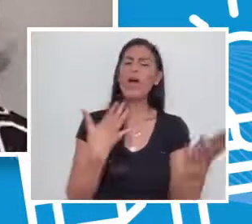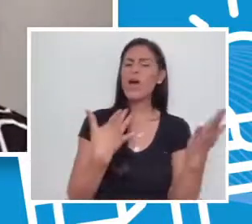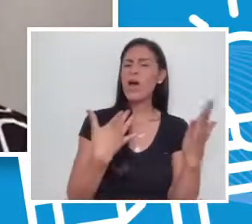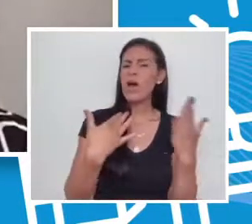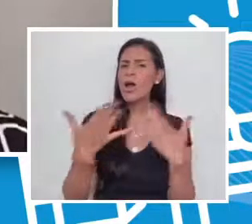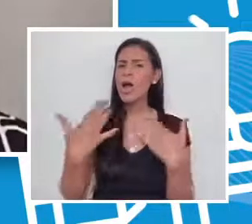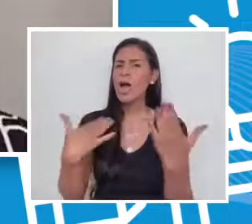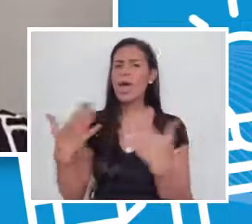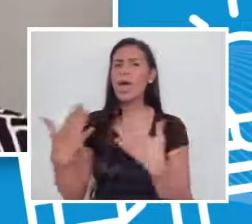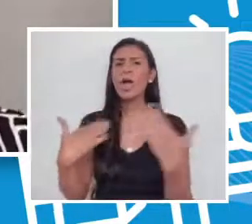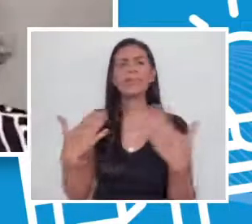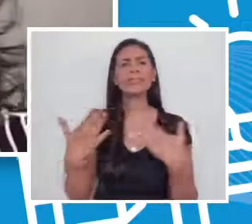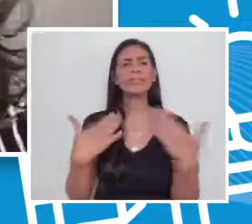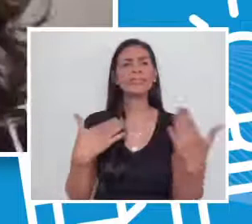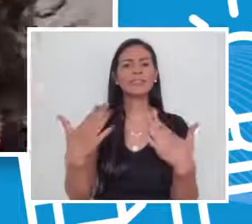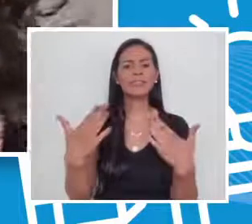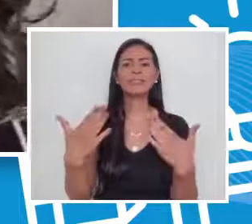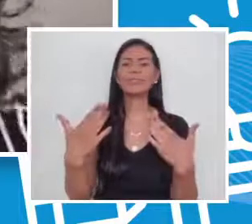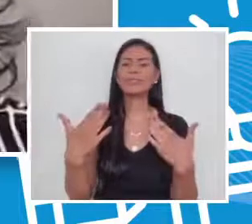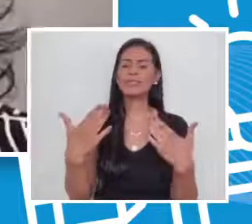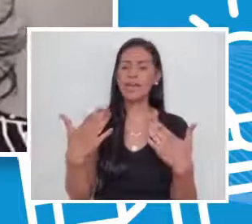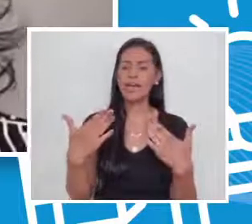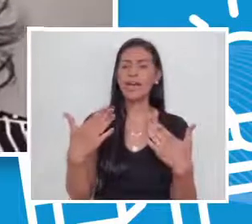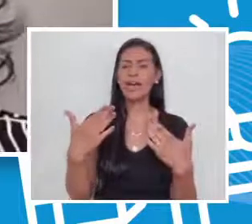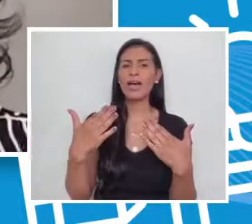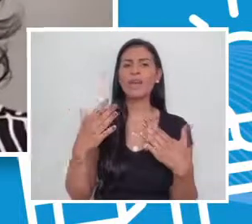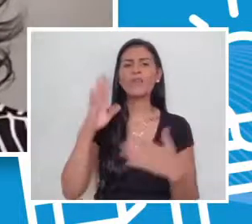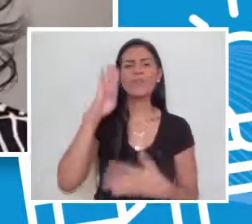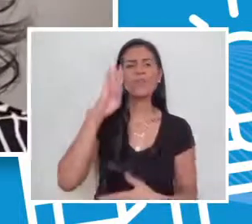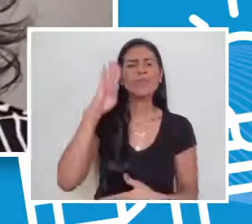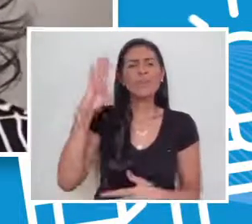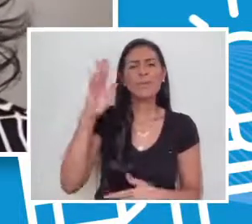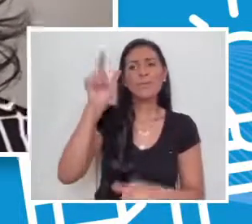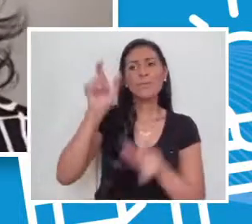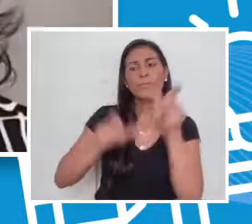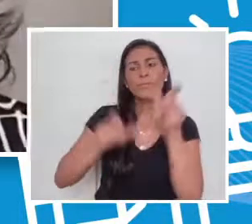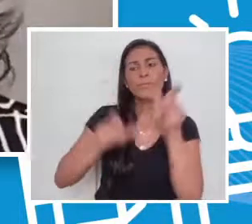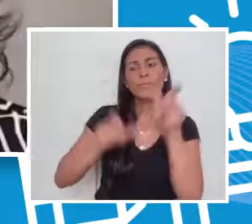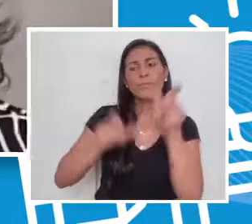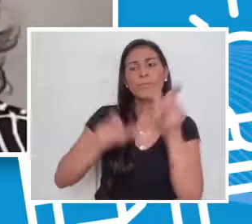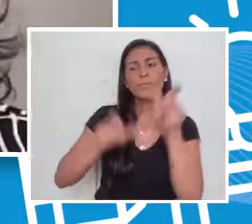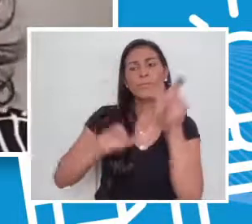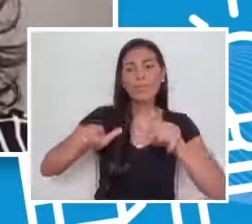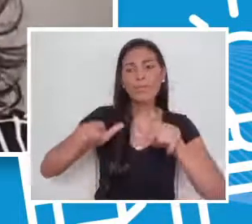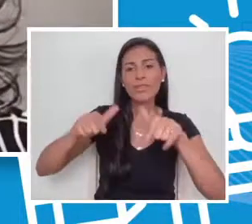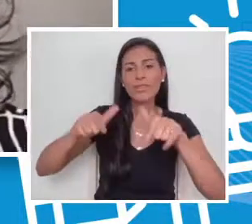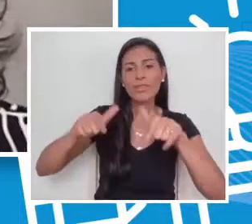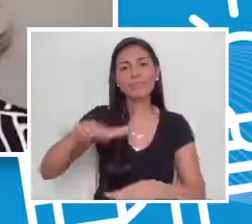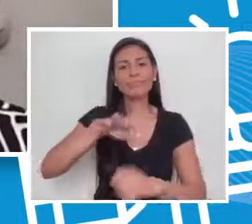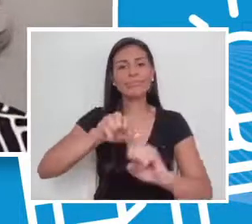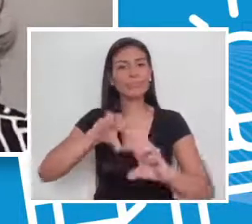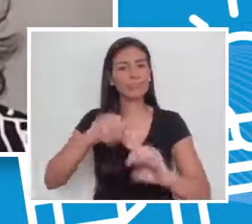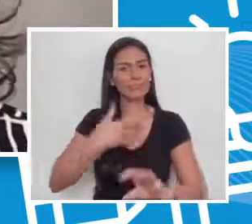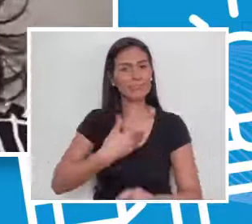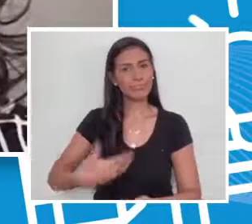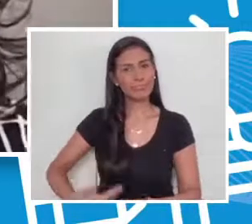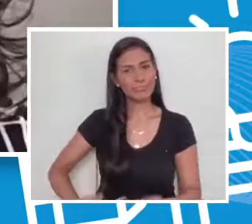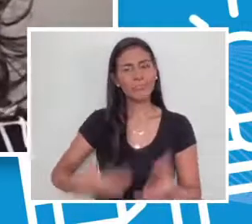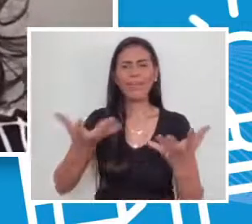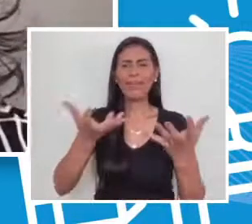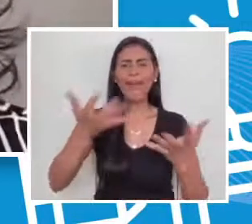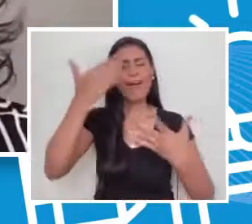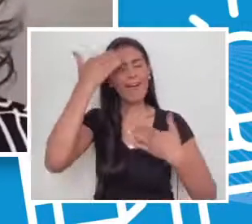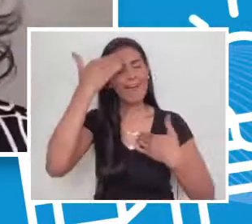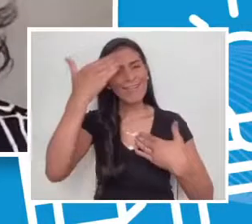com vocês, aqueles, especialmente os trabalhadores da educação pública. Queria agradecer a presença